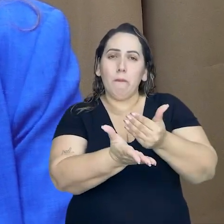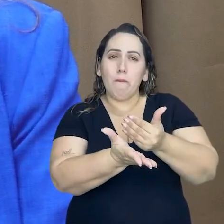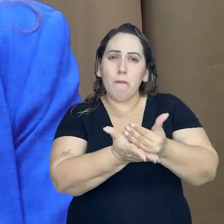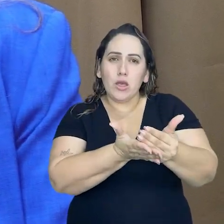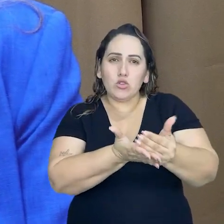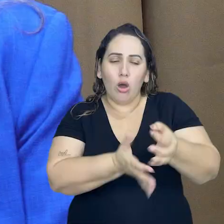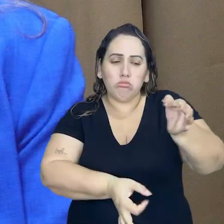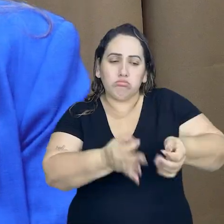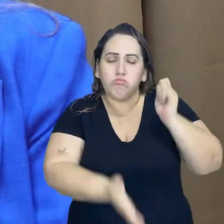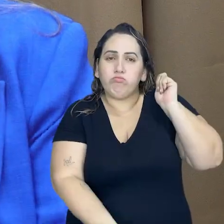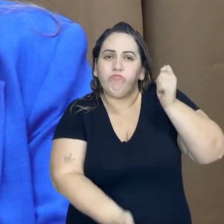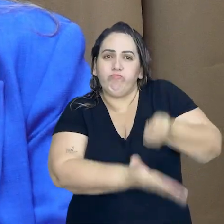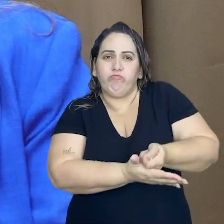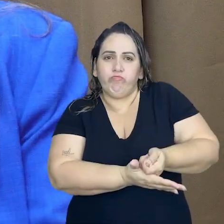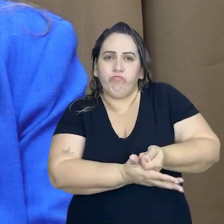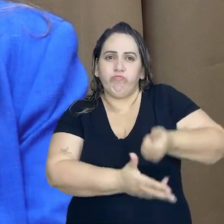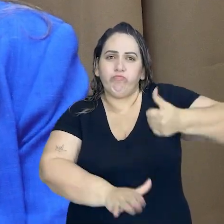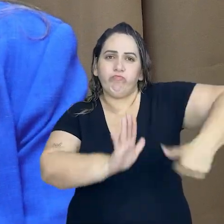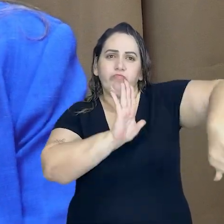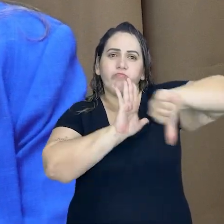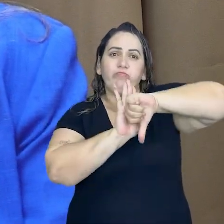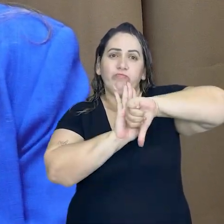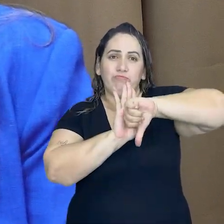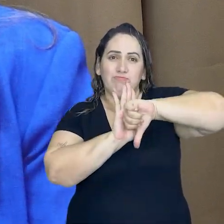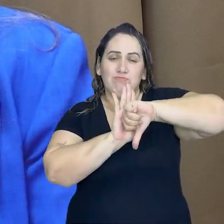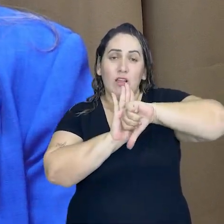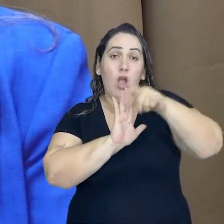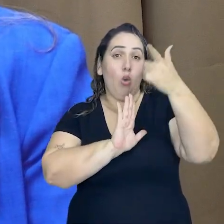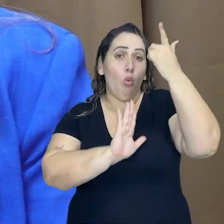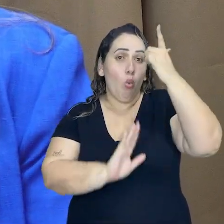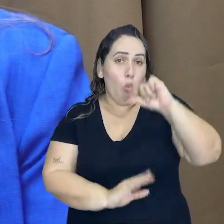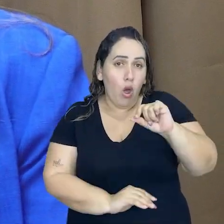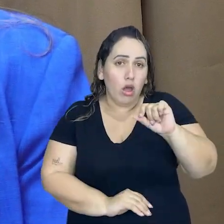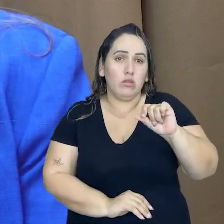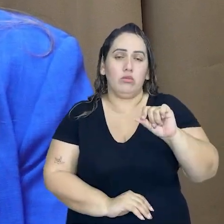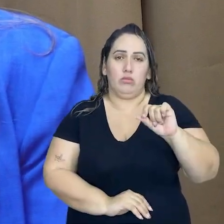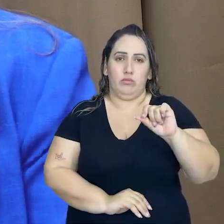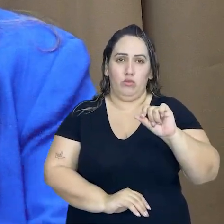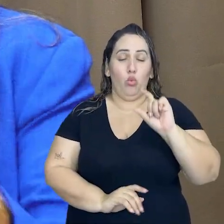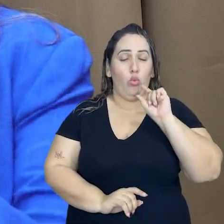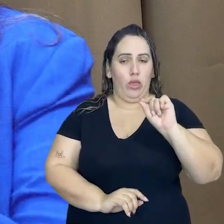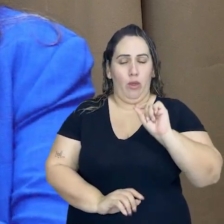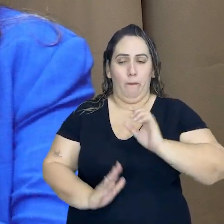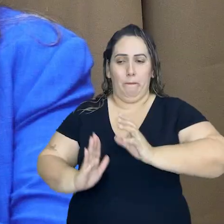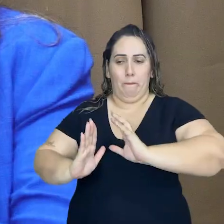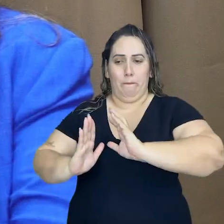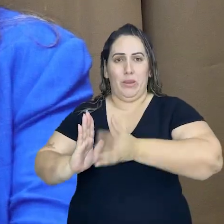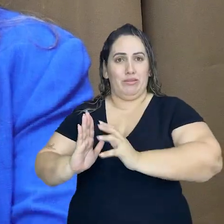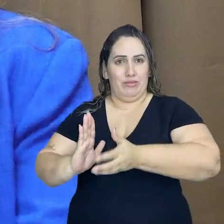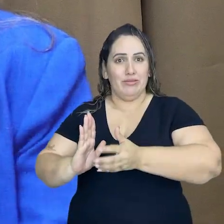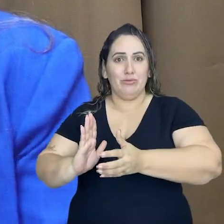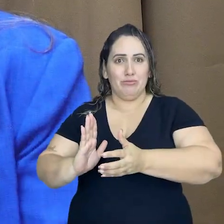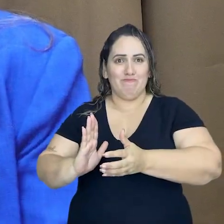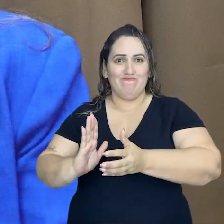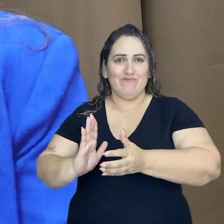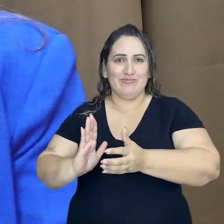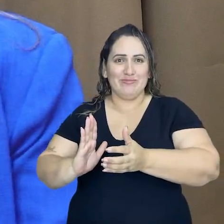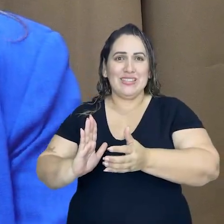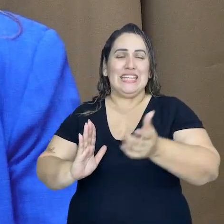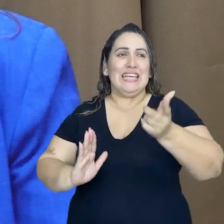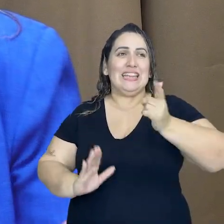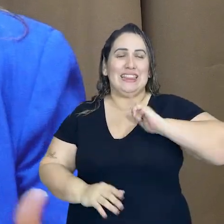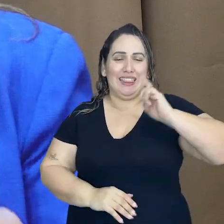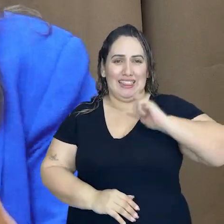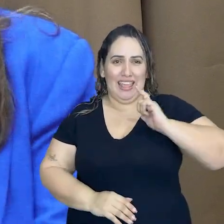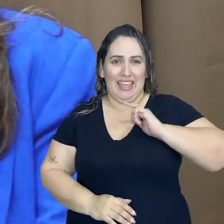todos. E como a figura da coligação não podia mais na eleição proporcional, ele foi para o DRAP, que é o demonstrativo de